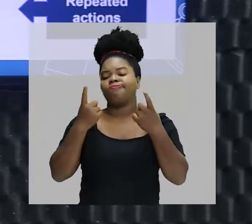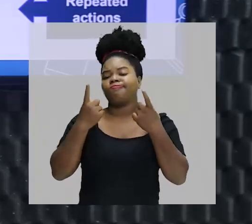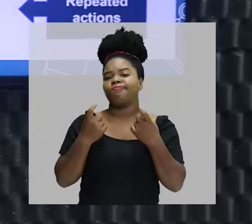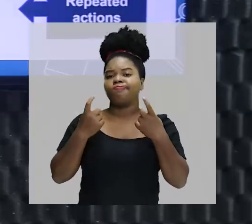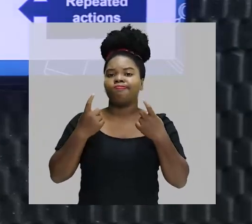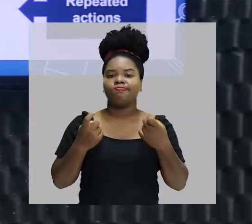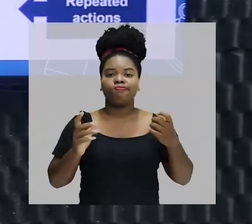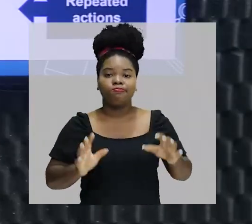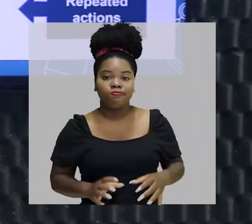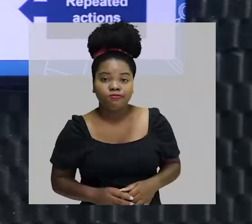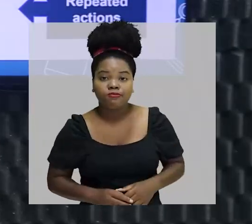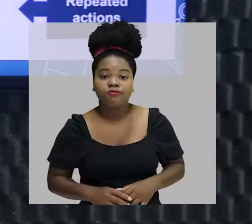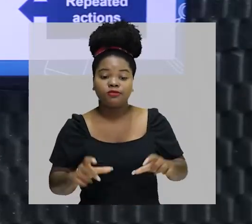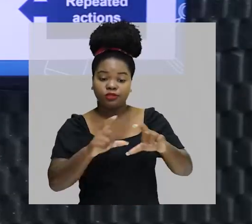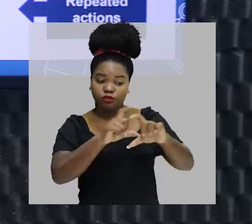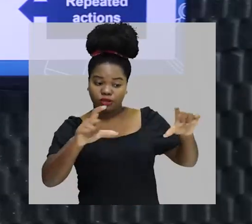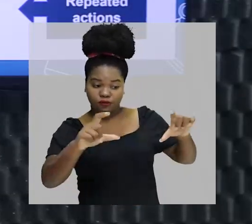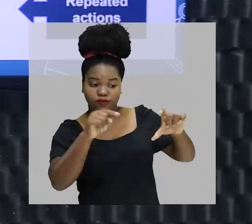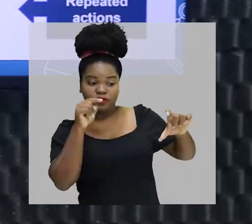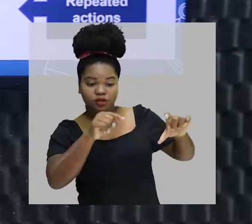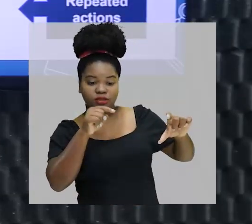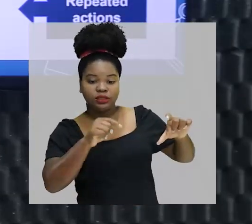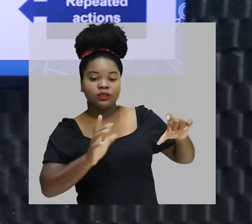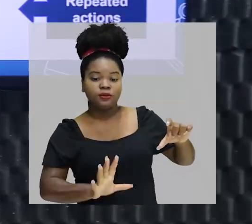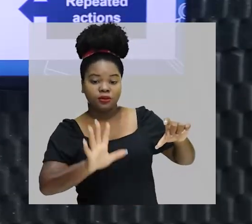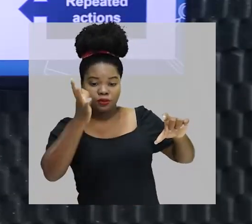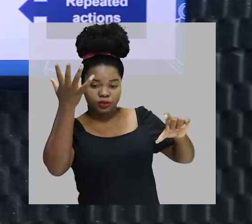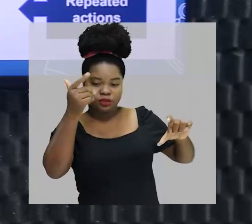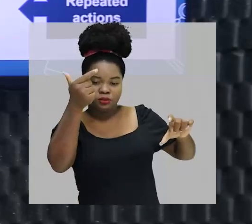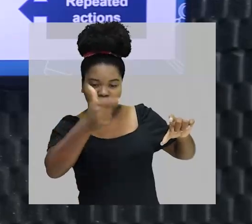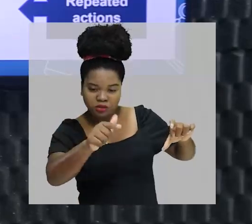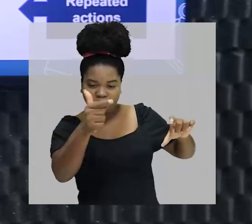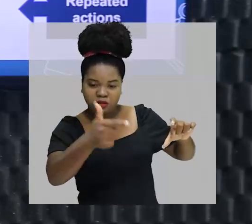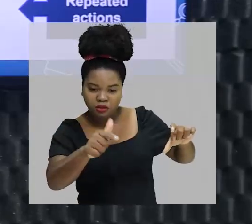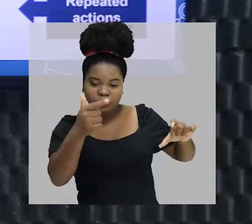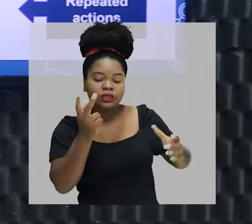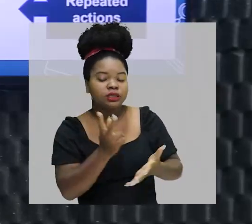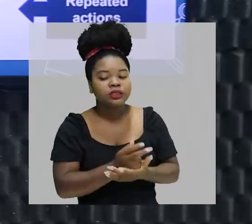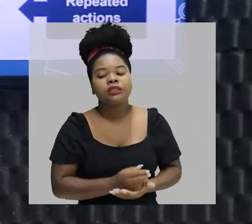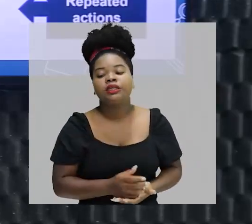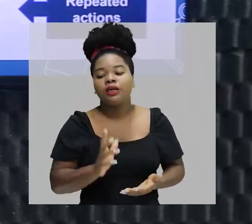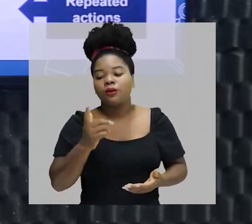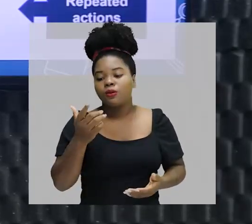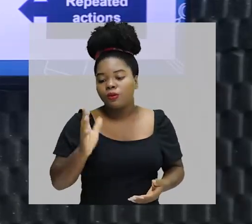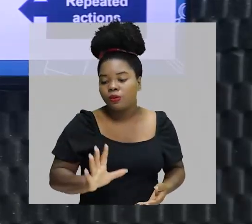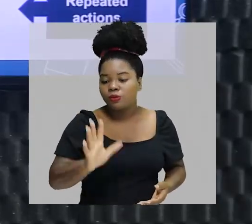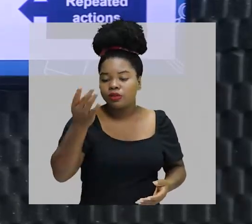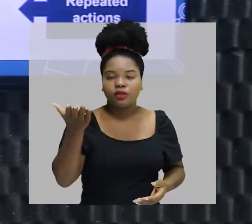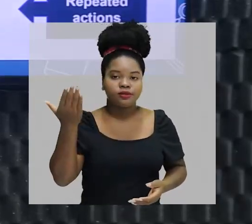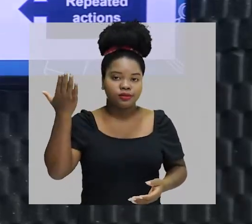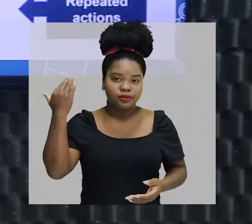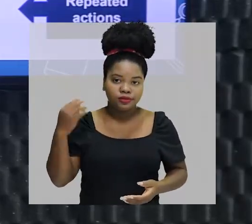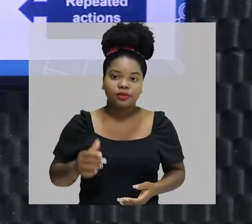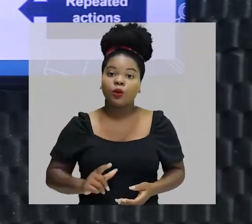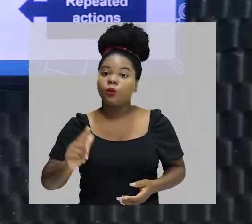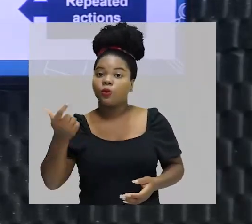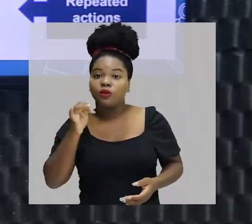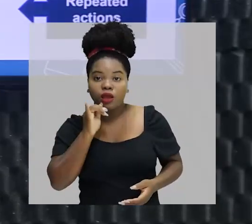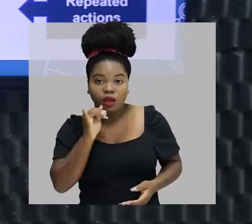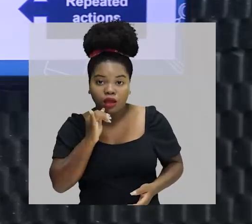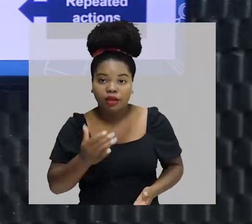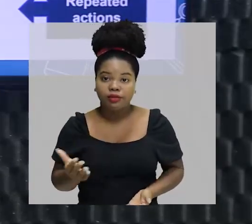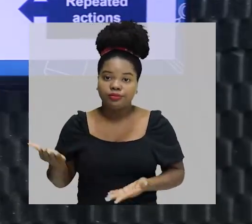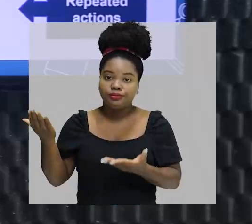uma ação repetida que vem acontecendo já desde um passado. She's making the